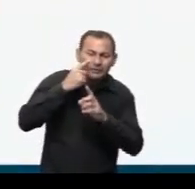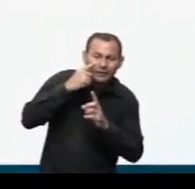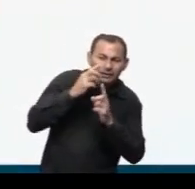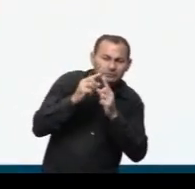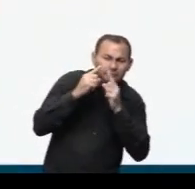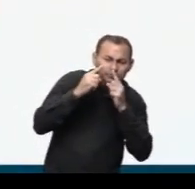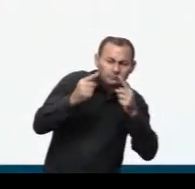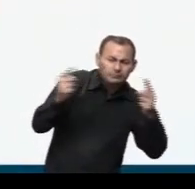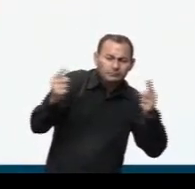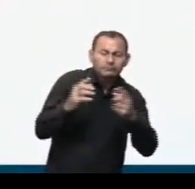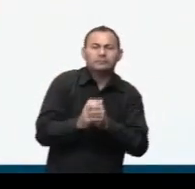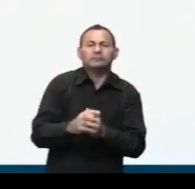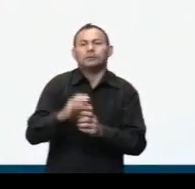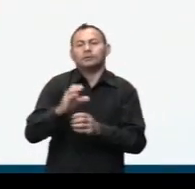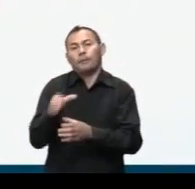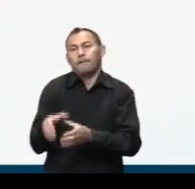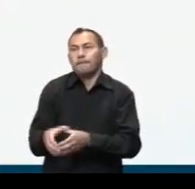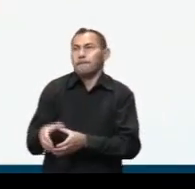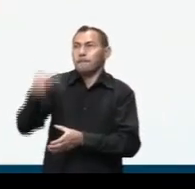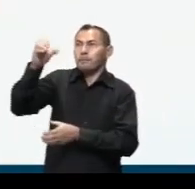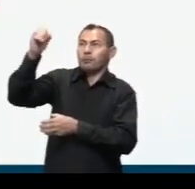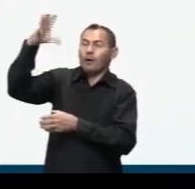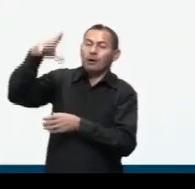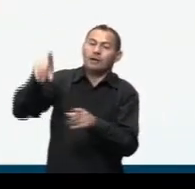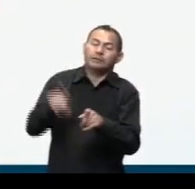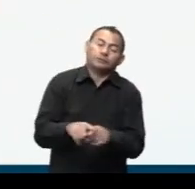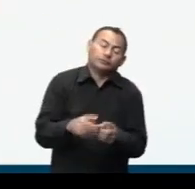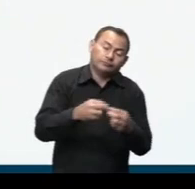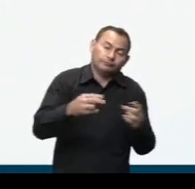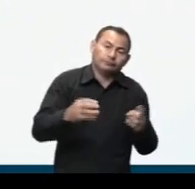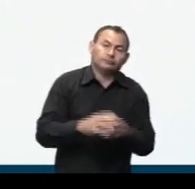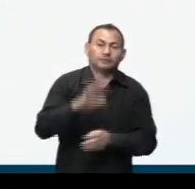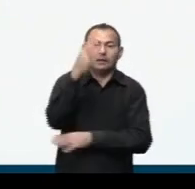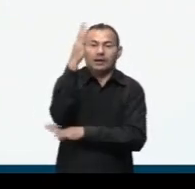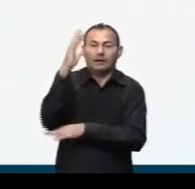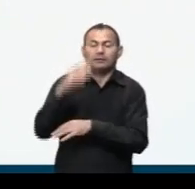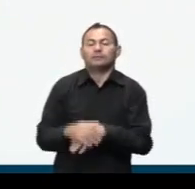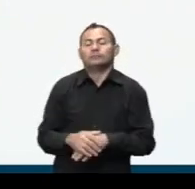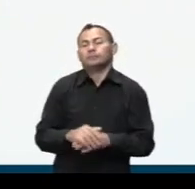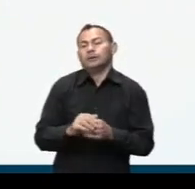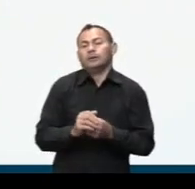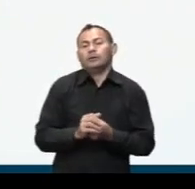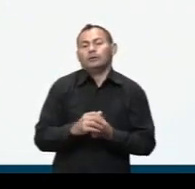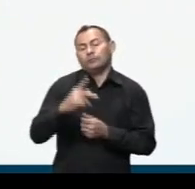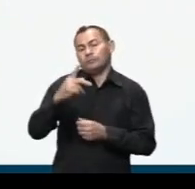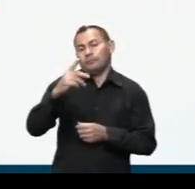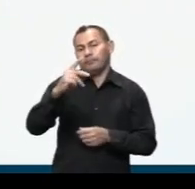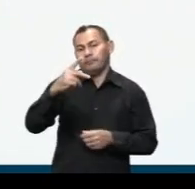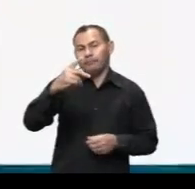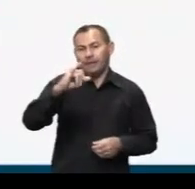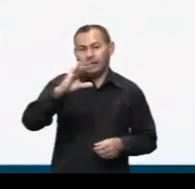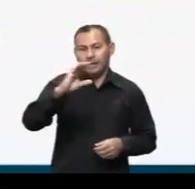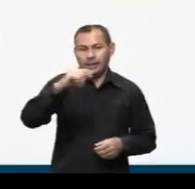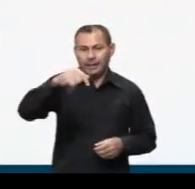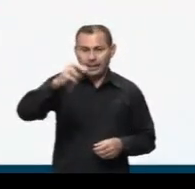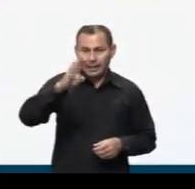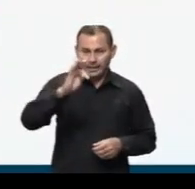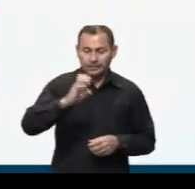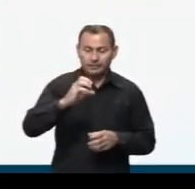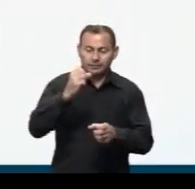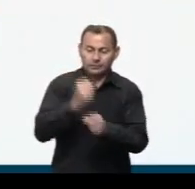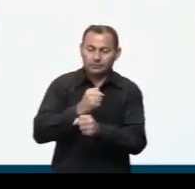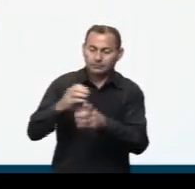frente da calçada. Então, por exemplo, árvore, poste, piquete da topografia, lateral de